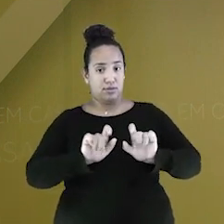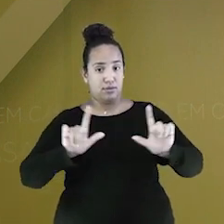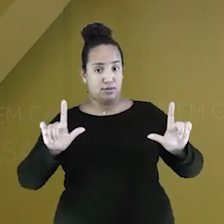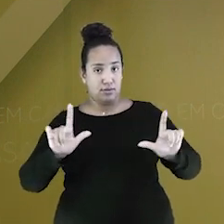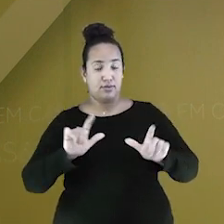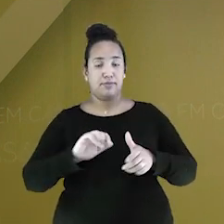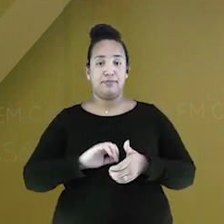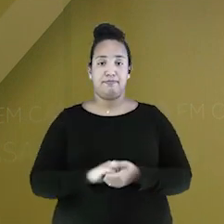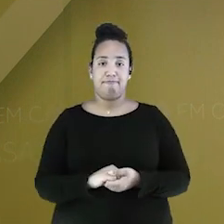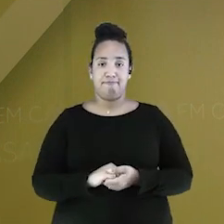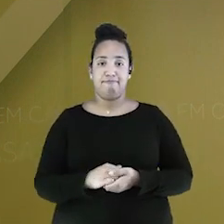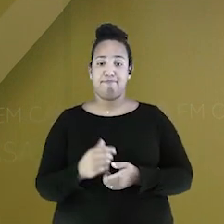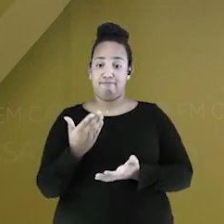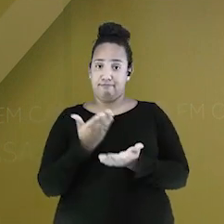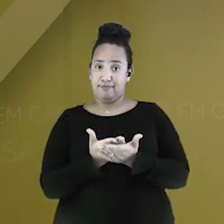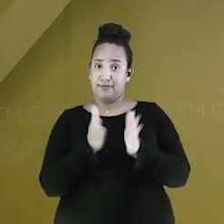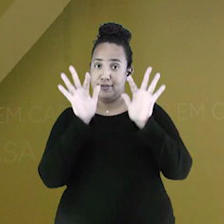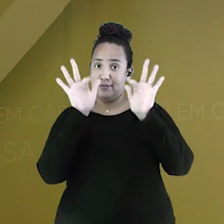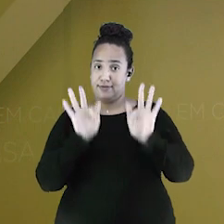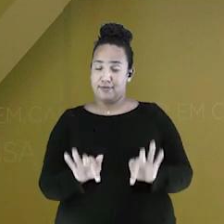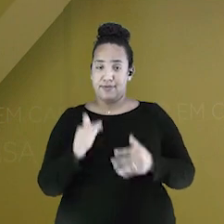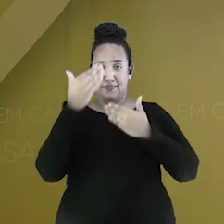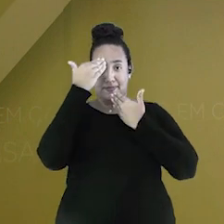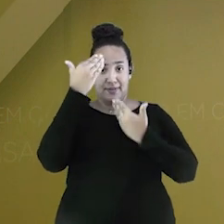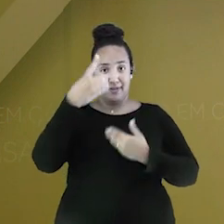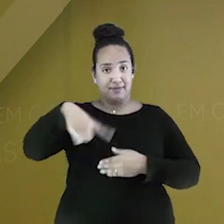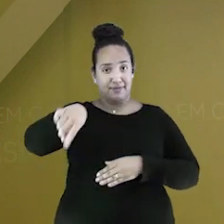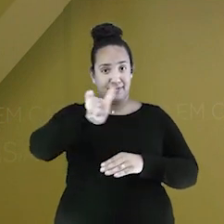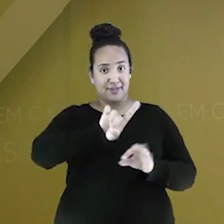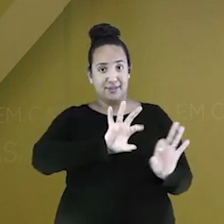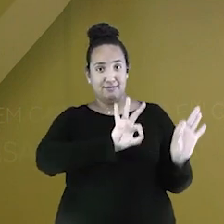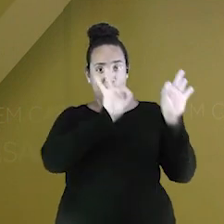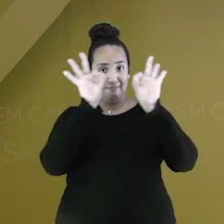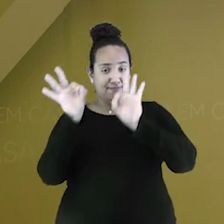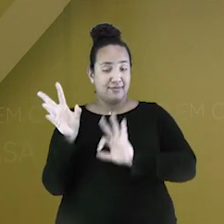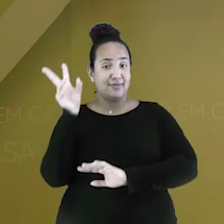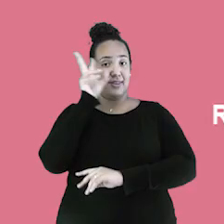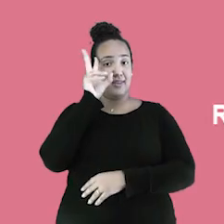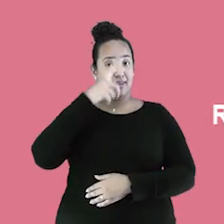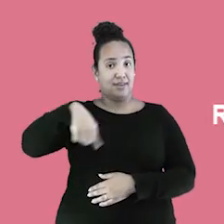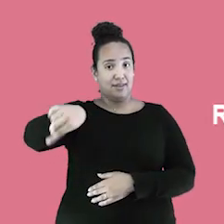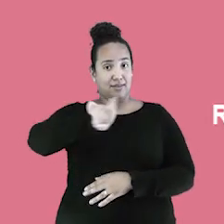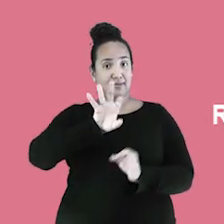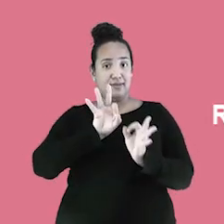obrigado por assistirem. Lembre-se sempre, mesmo distantes, estamos juntos.